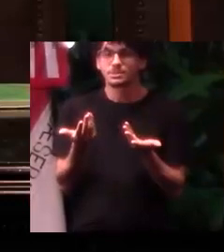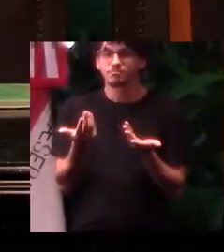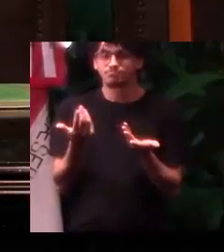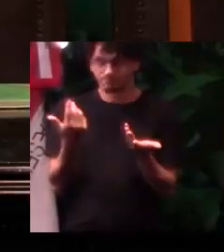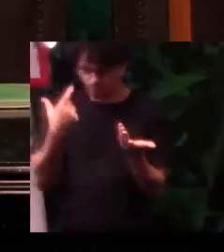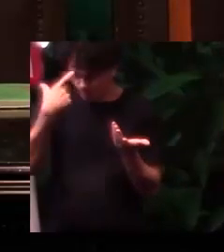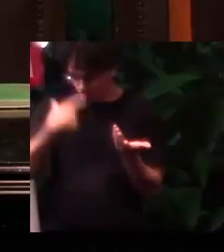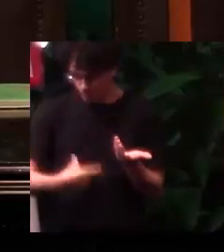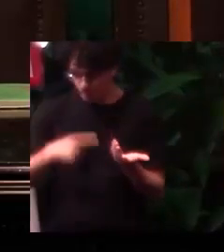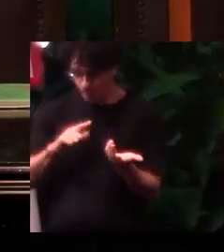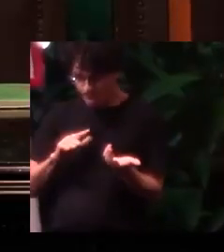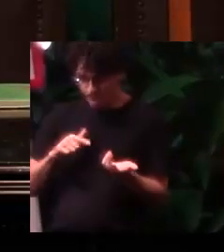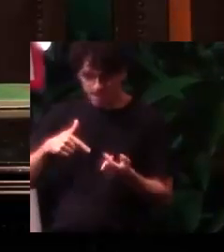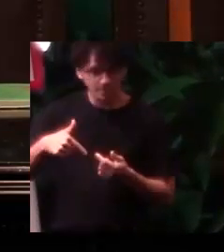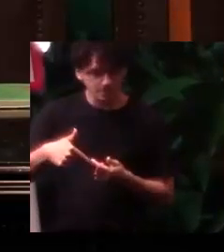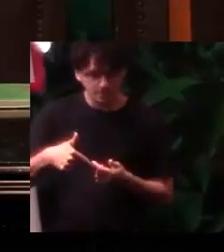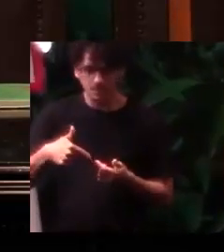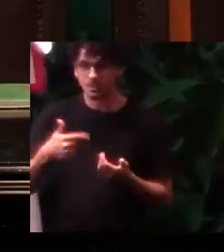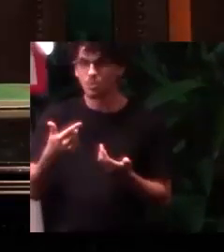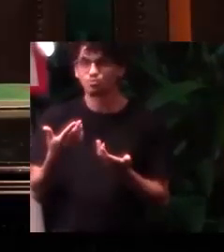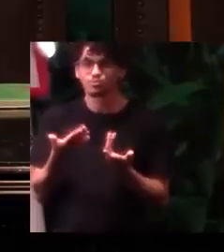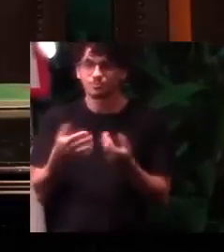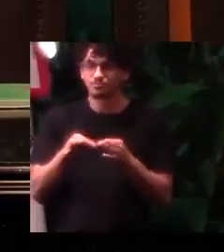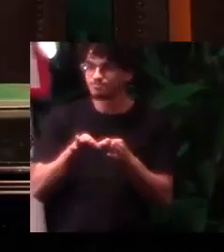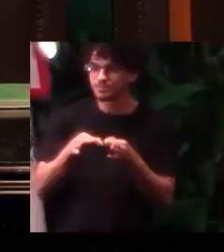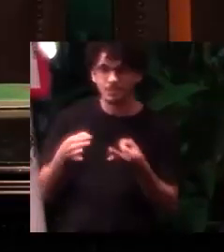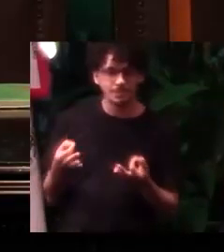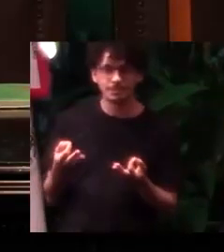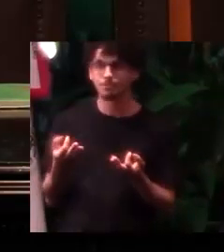mais simples e mais